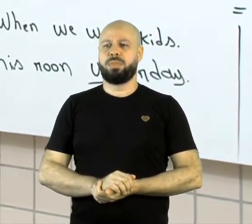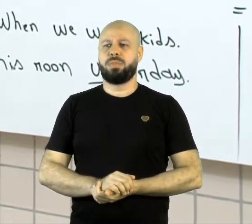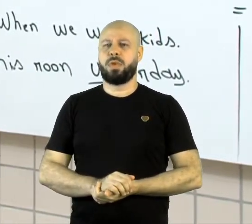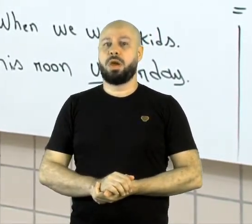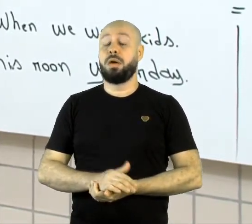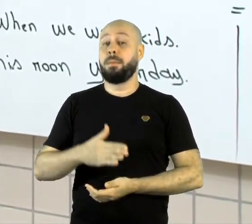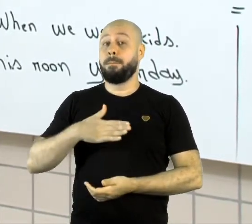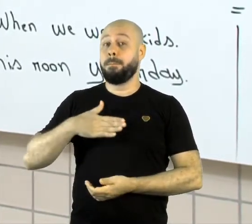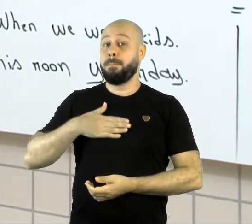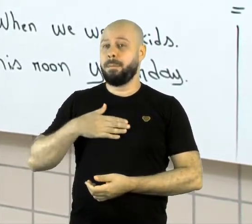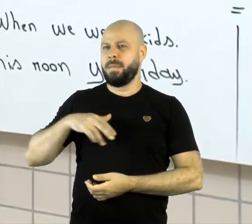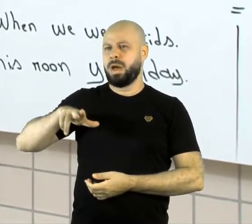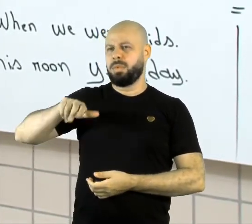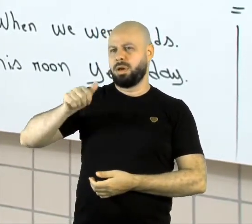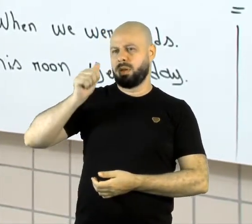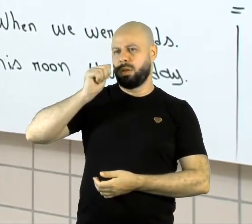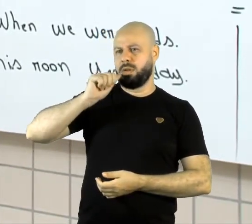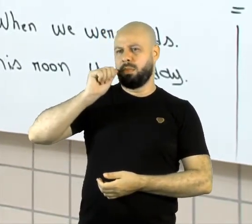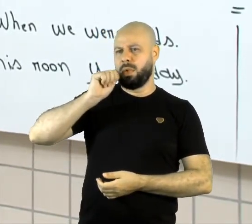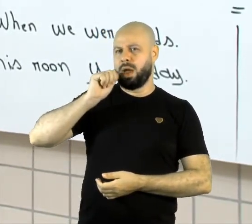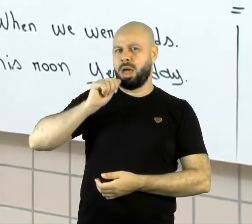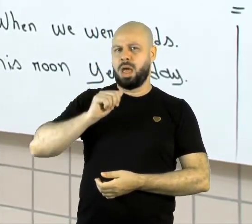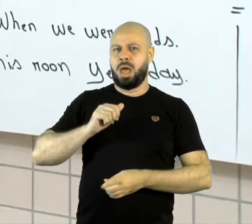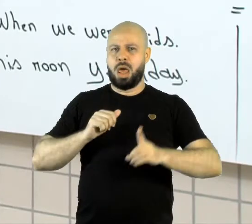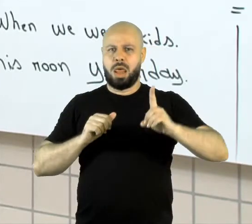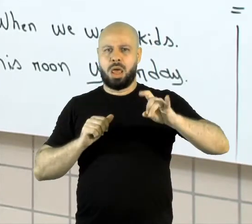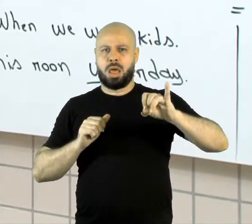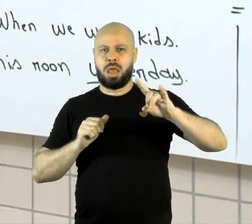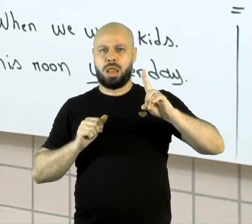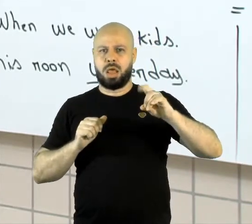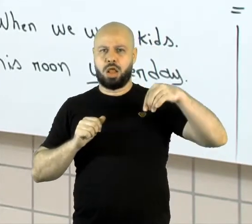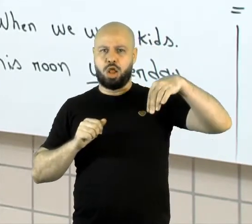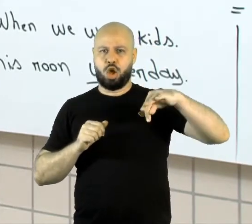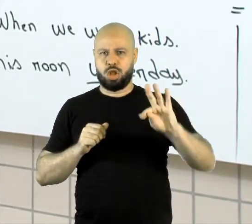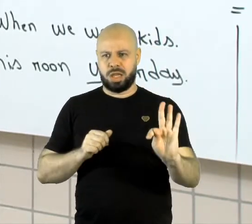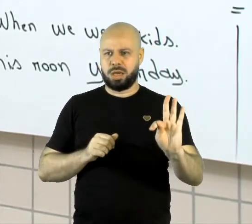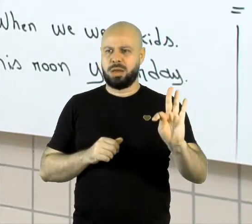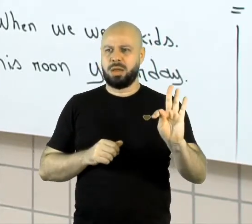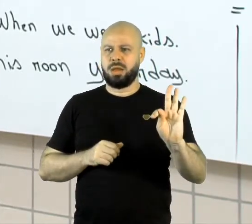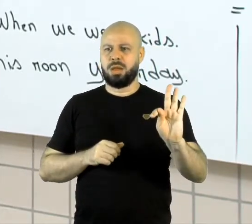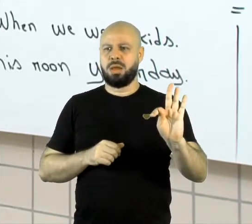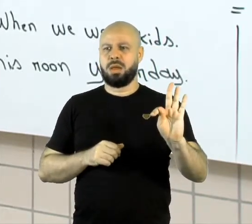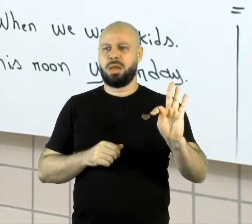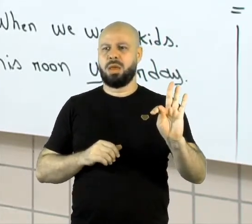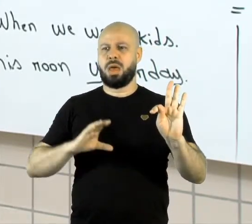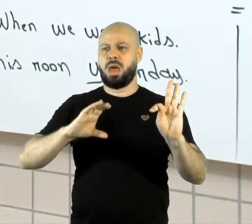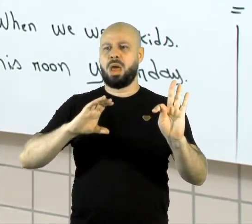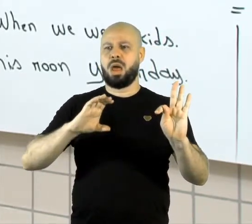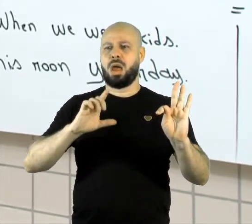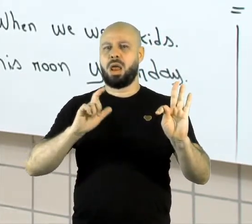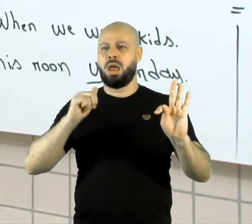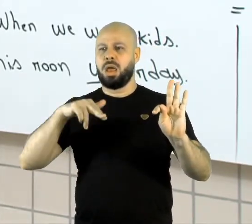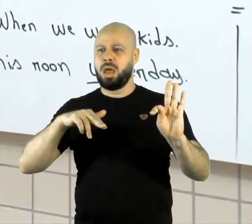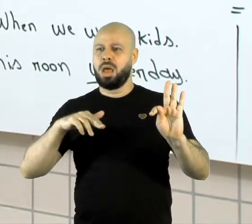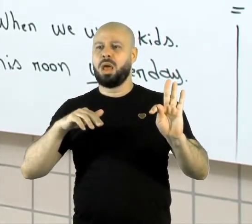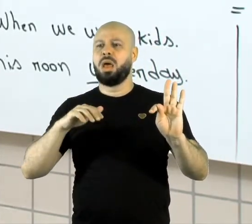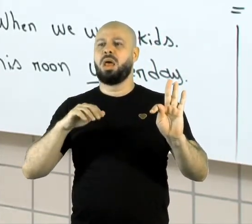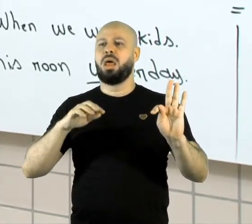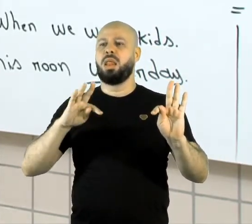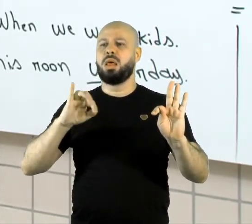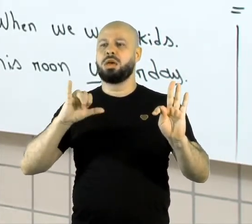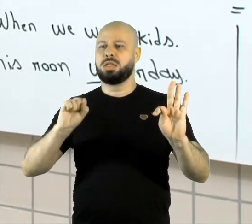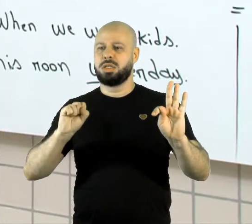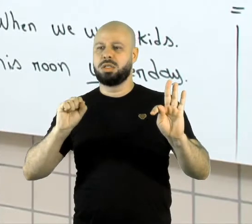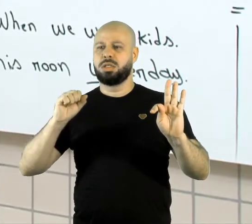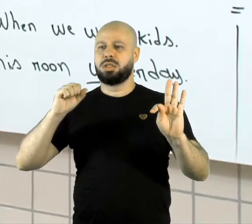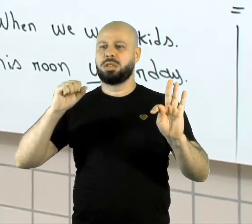notem, did not, mas vocês poderiam também usá-lo da seguinte maneira, né? My sister, ou